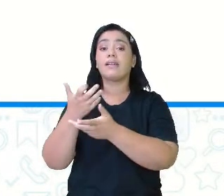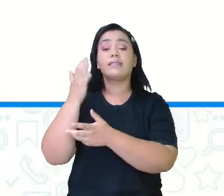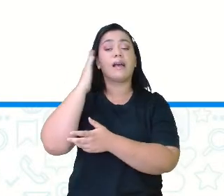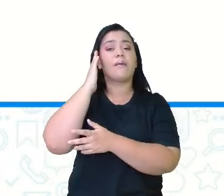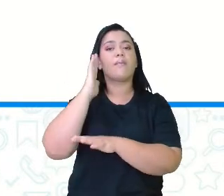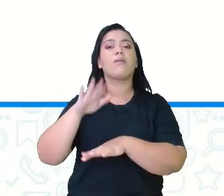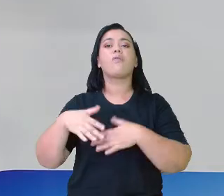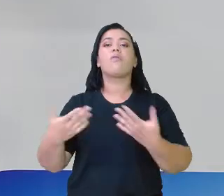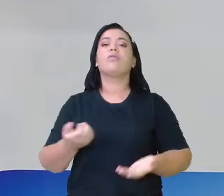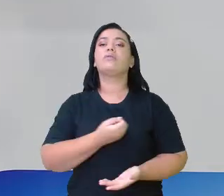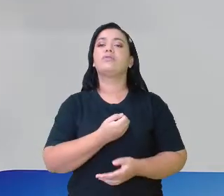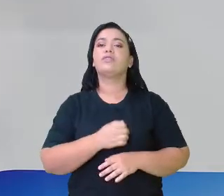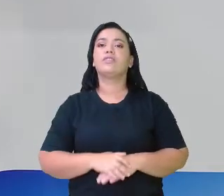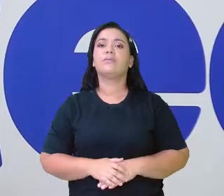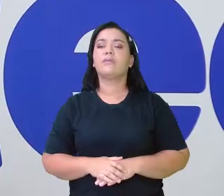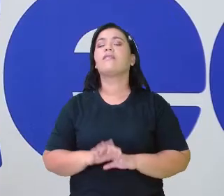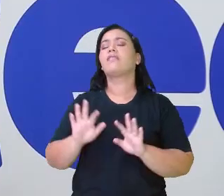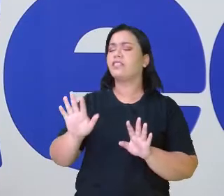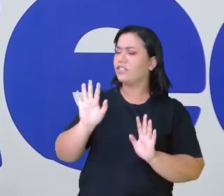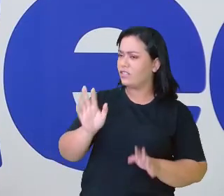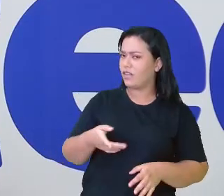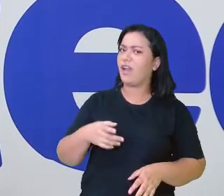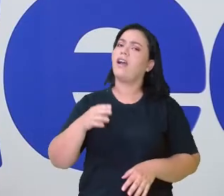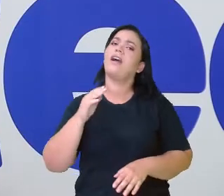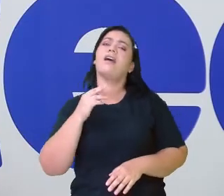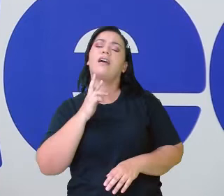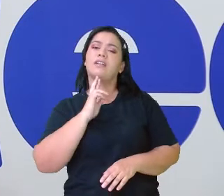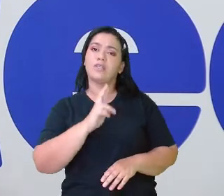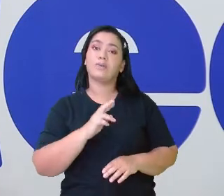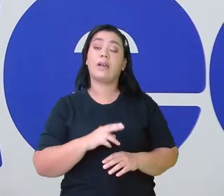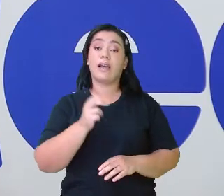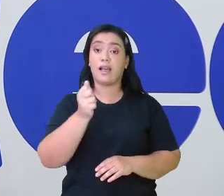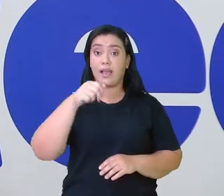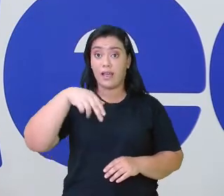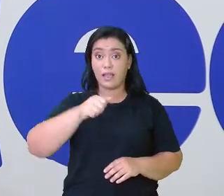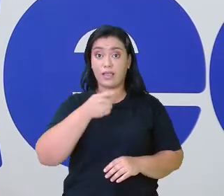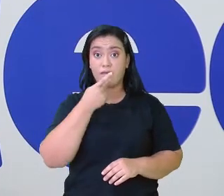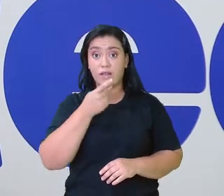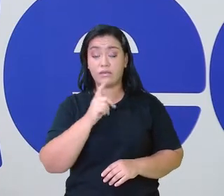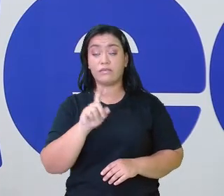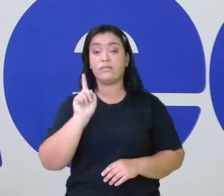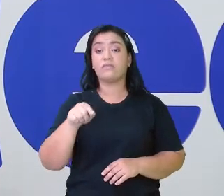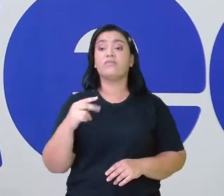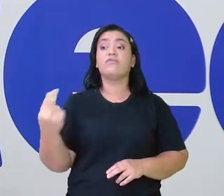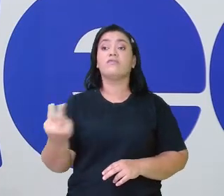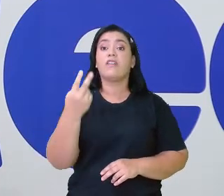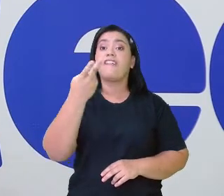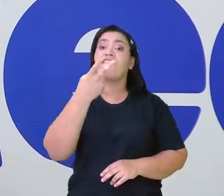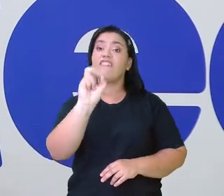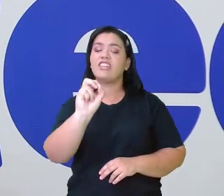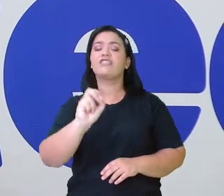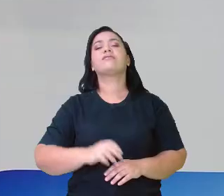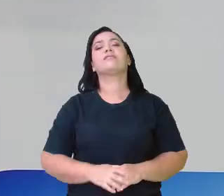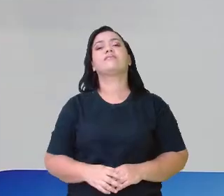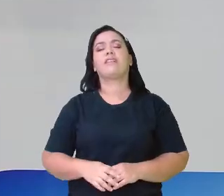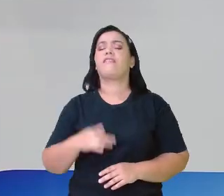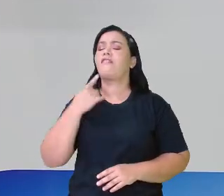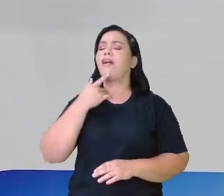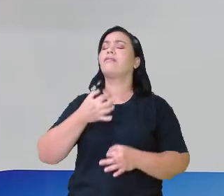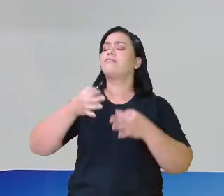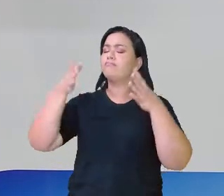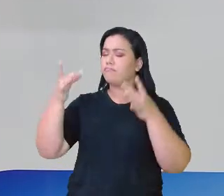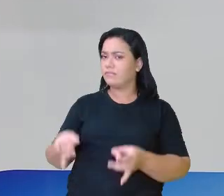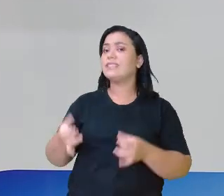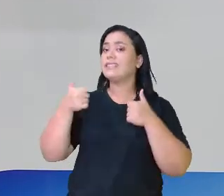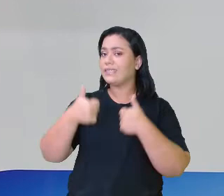desse número. Já fizeram aqui, professora Márcia, a decomposição. A Ana disse que o valor seria 20. Pois é, olha lá, confere se